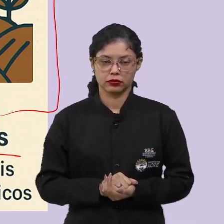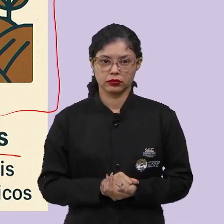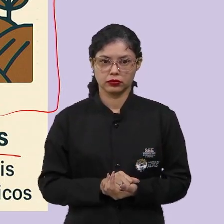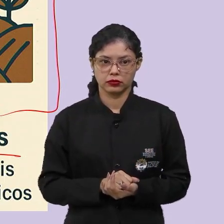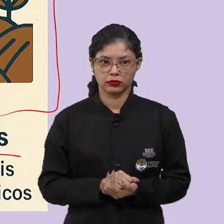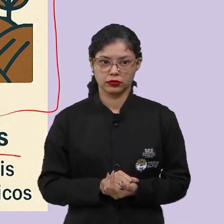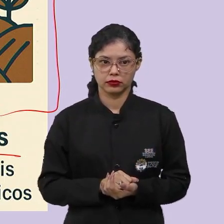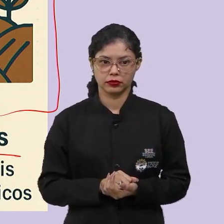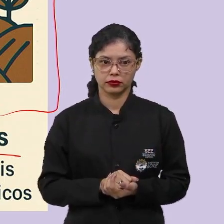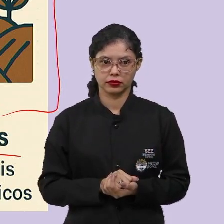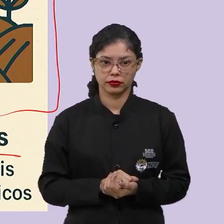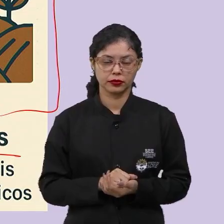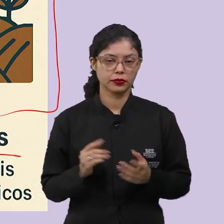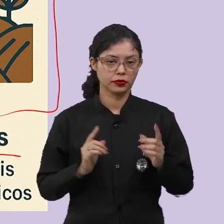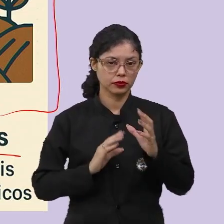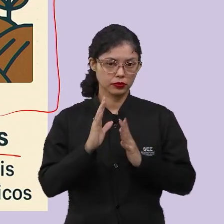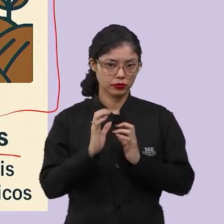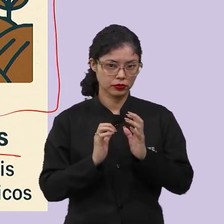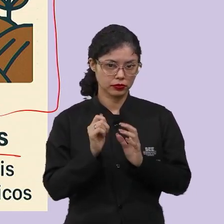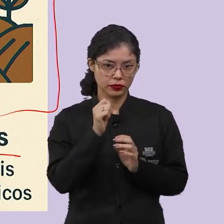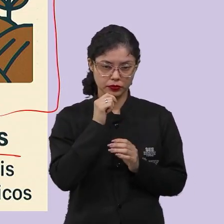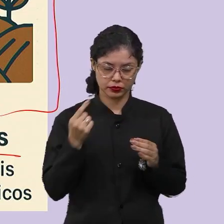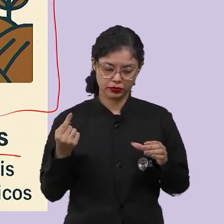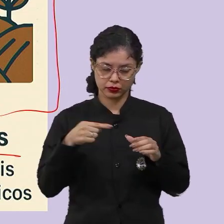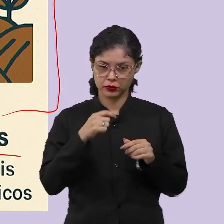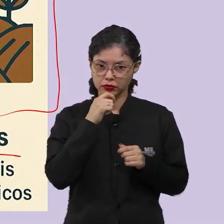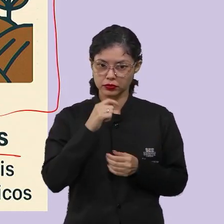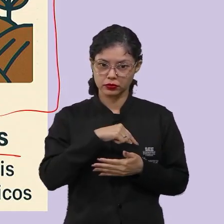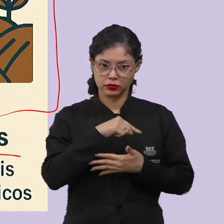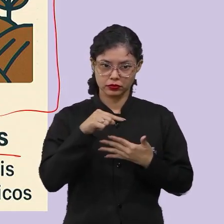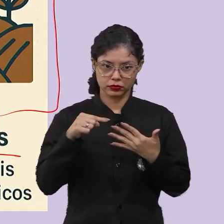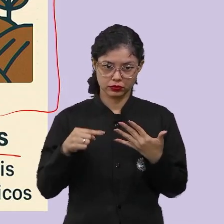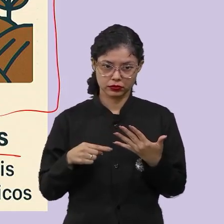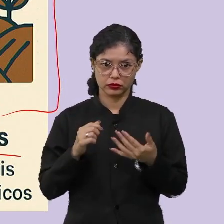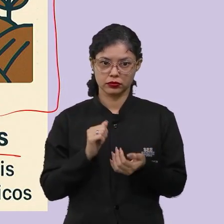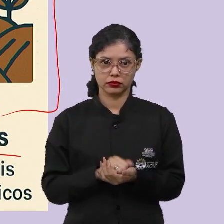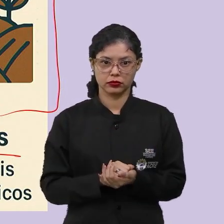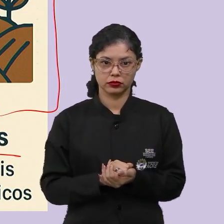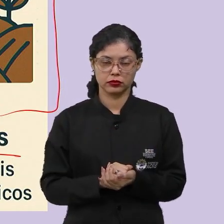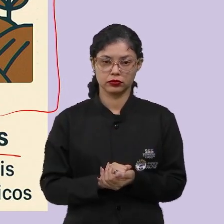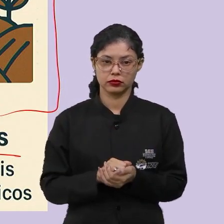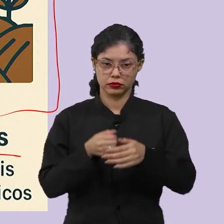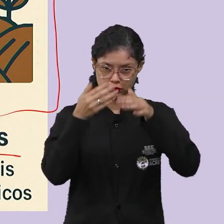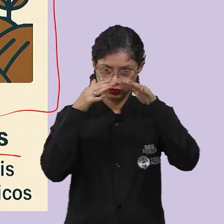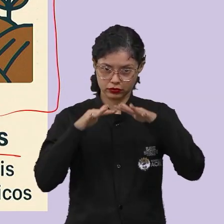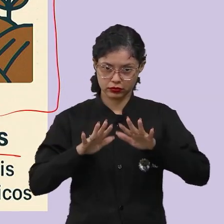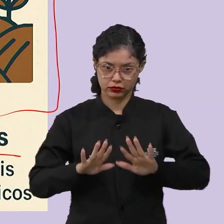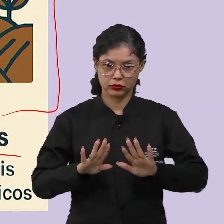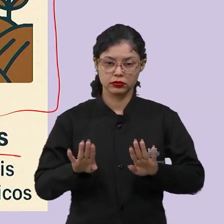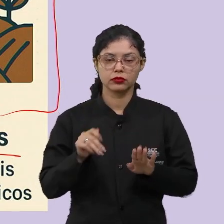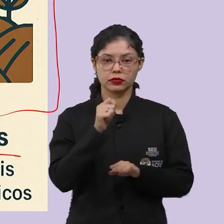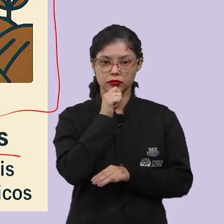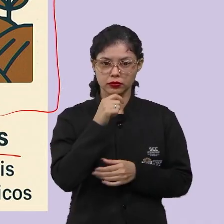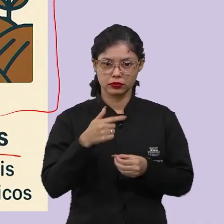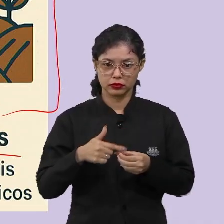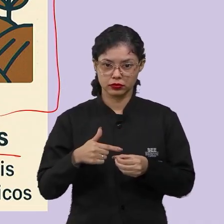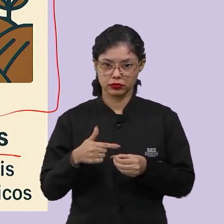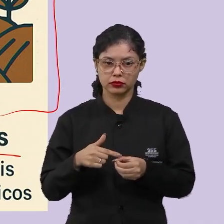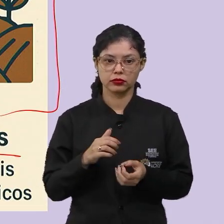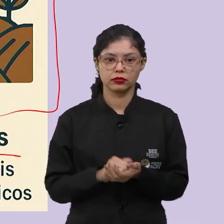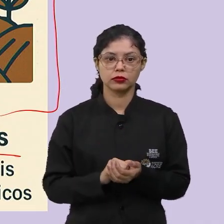conflitos de acesso. Os conflitos aqui vão ser por recursos naturais, como água e petróleo. A